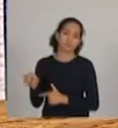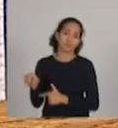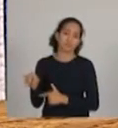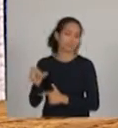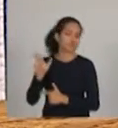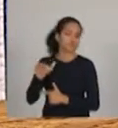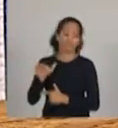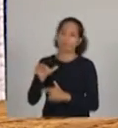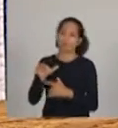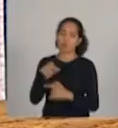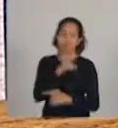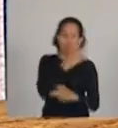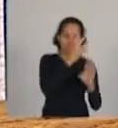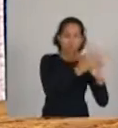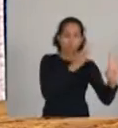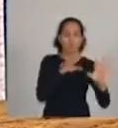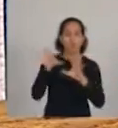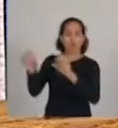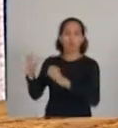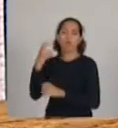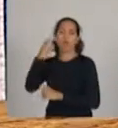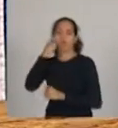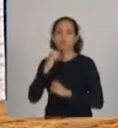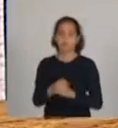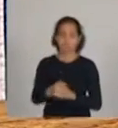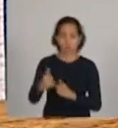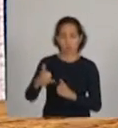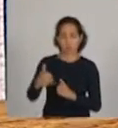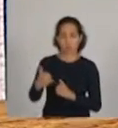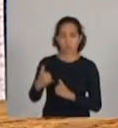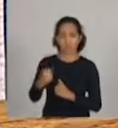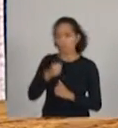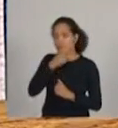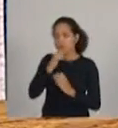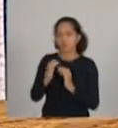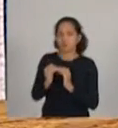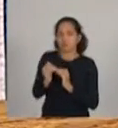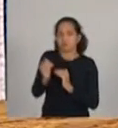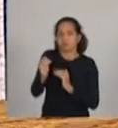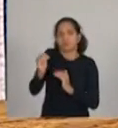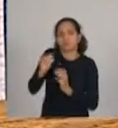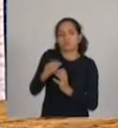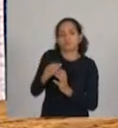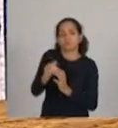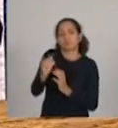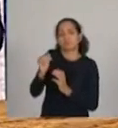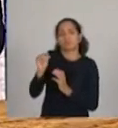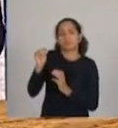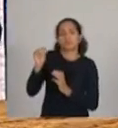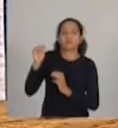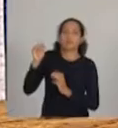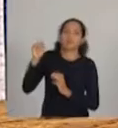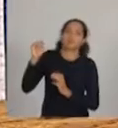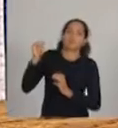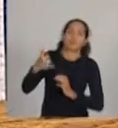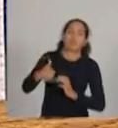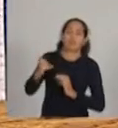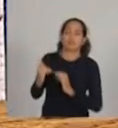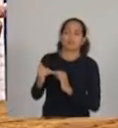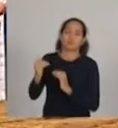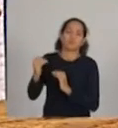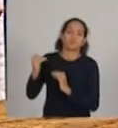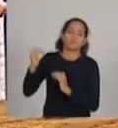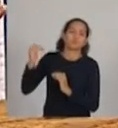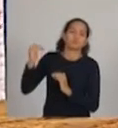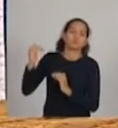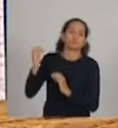jamais serão adotadas. Quanto mais velha uma criança, num lar para adoção, tanto